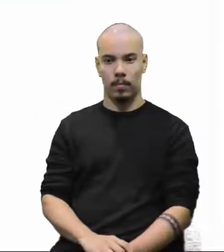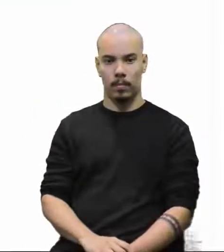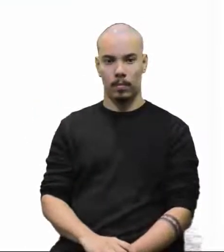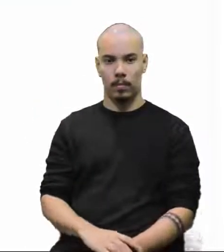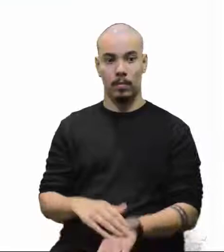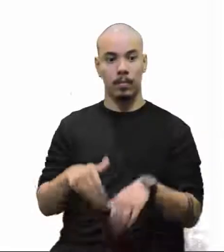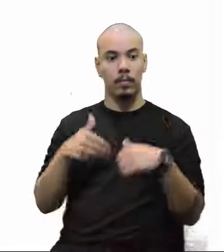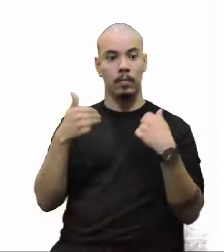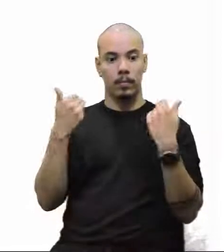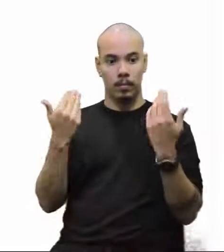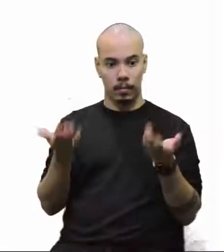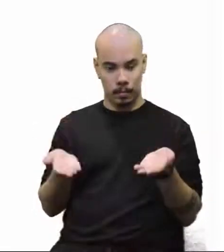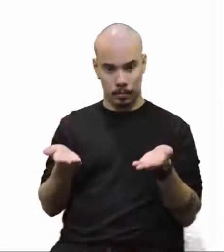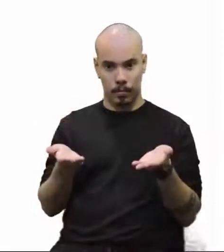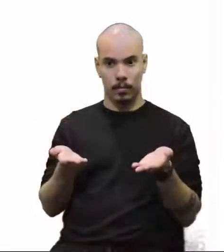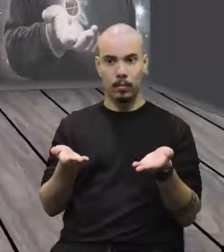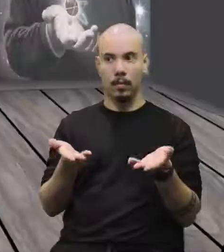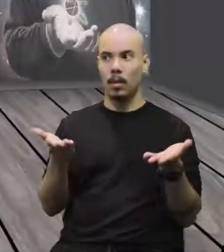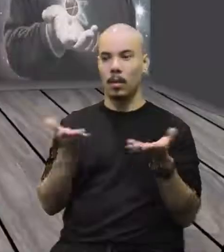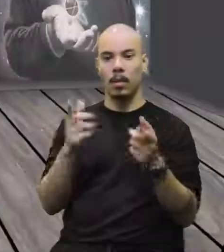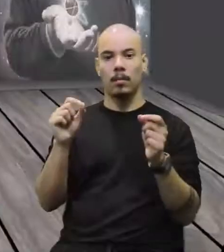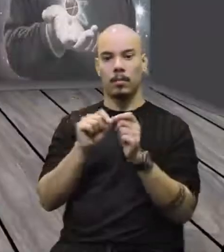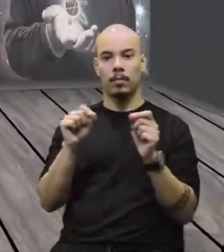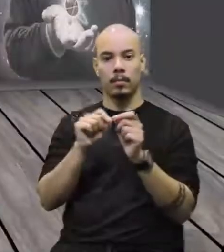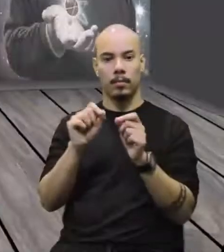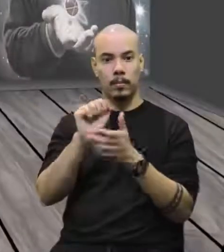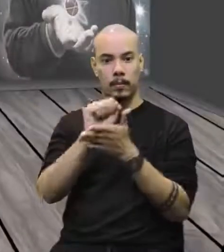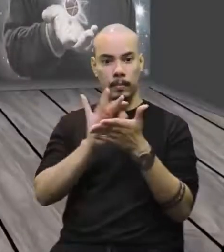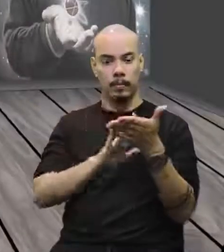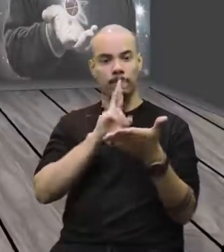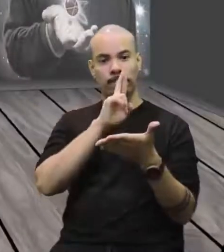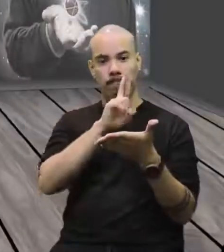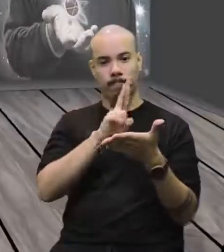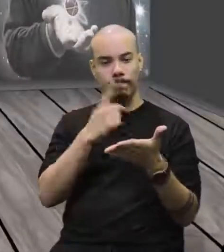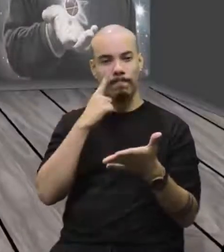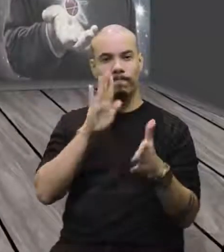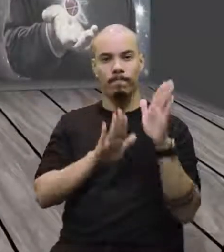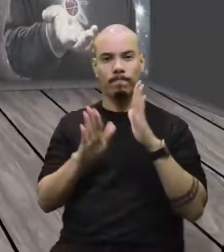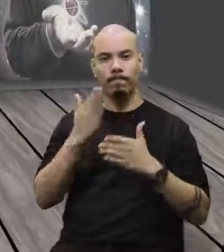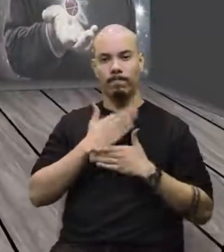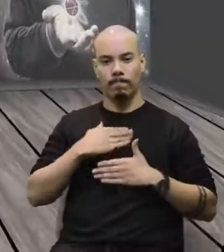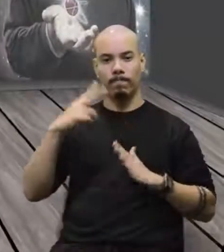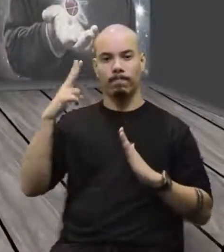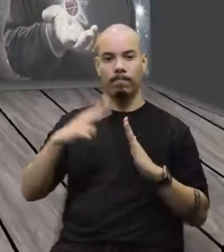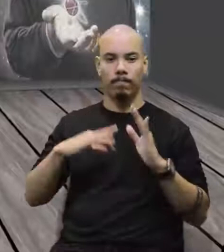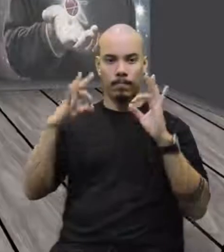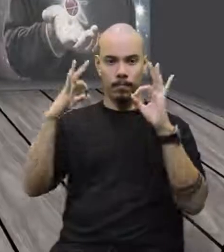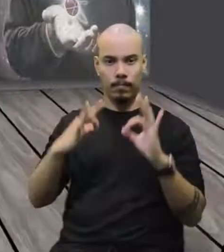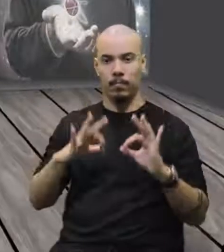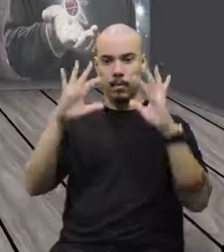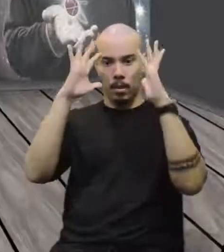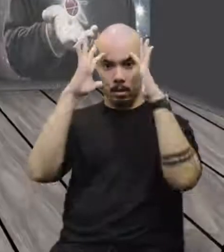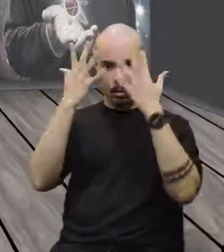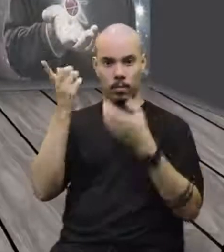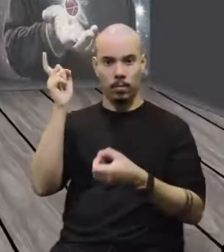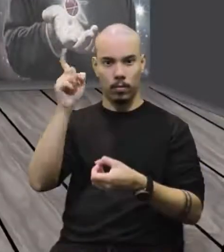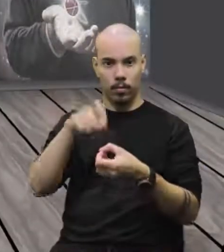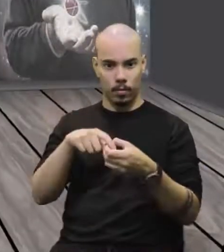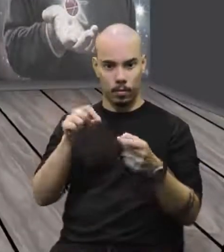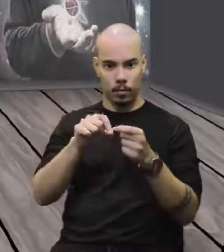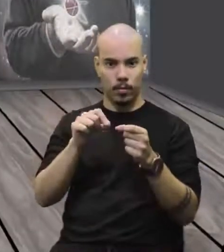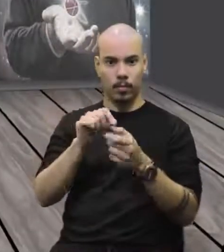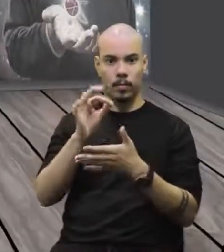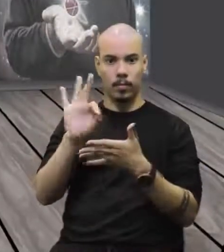Então é exatamente. Pessoal, vão lá para as atividades, faça com cuidado, dê uma lida direitinho, resolva que já já nós voltamos com